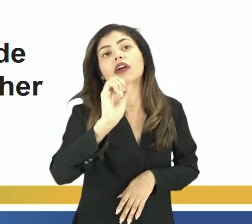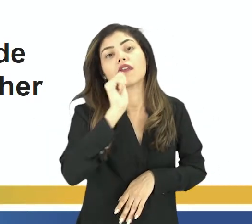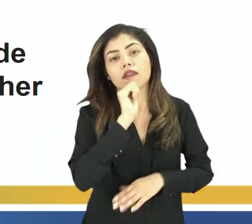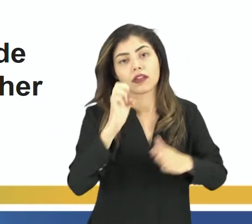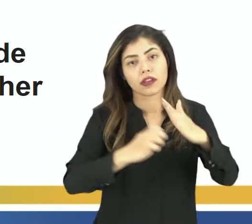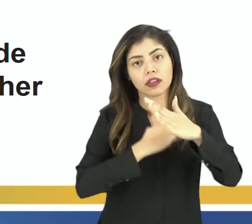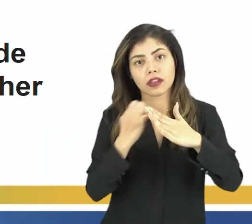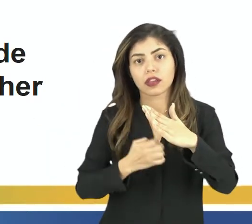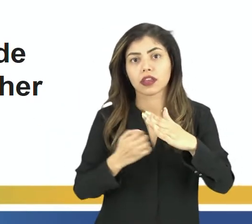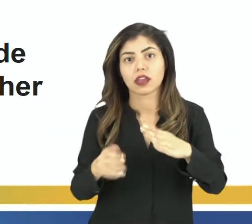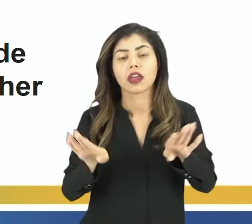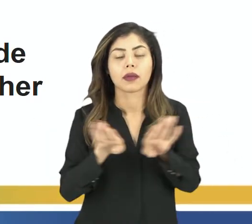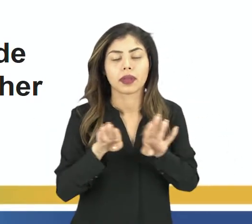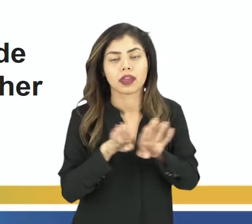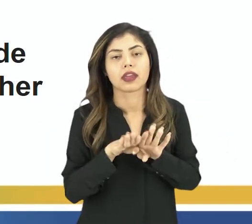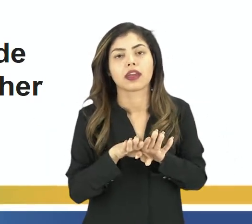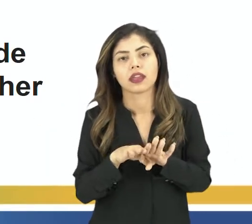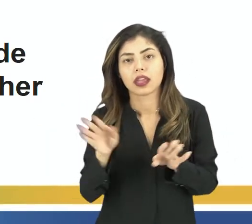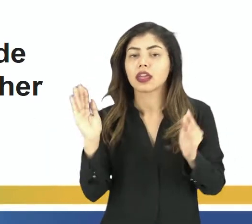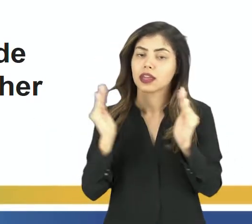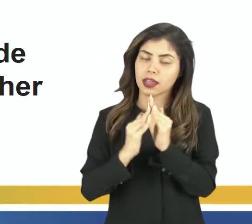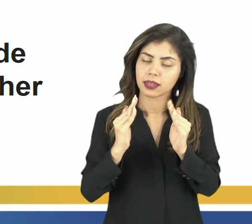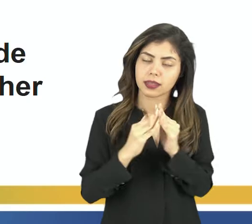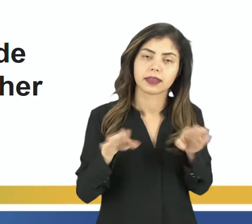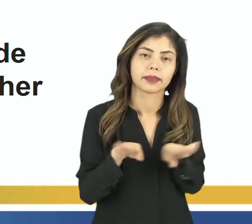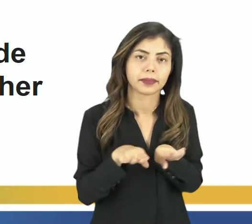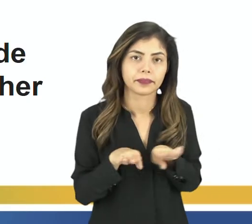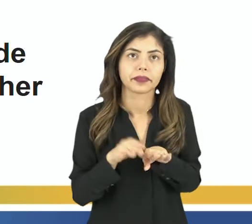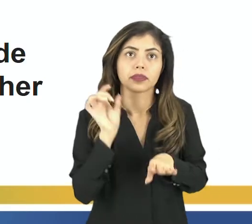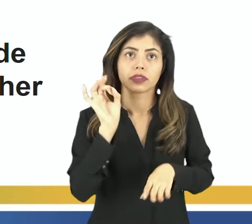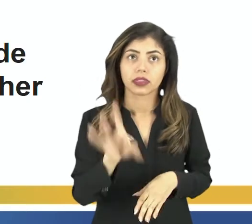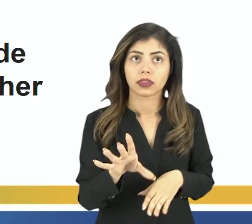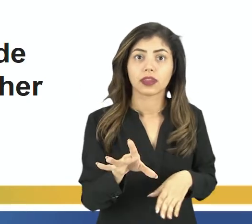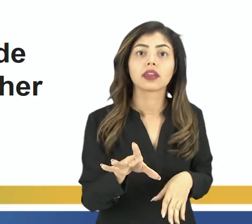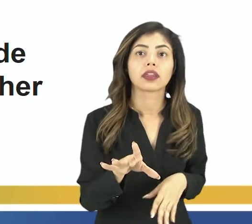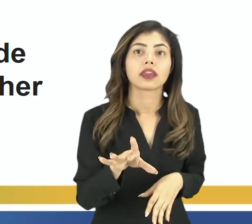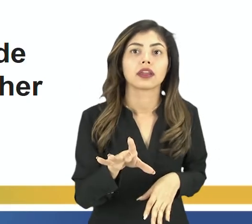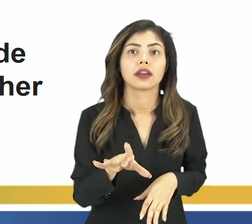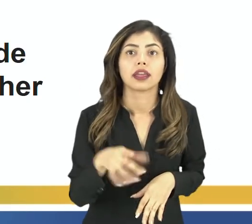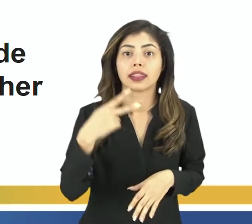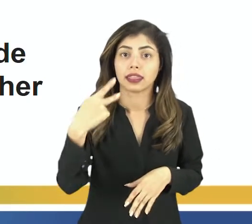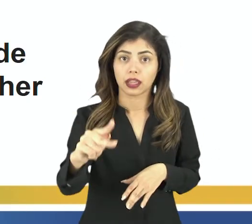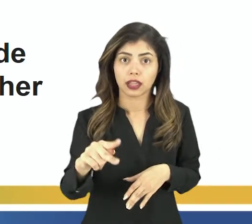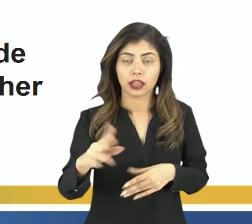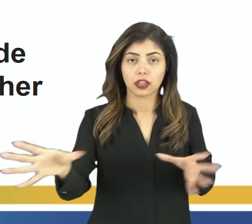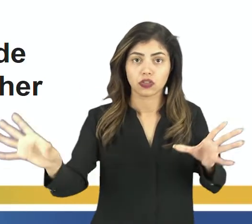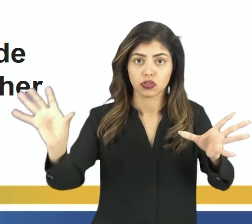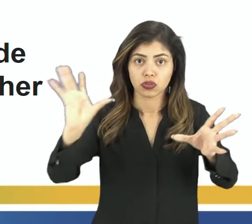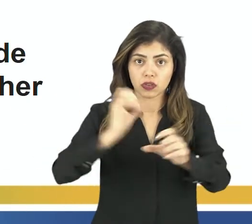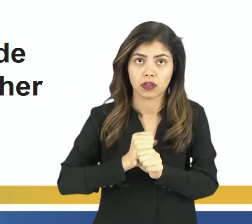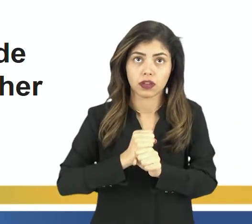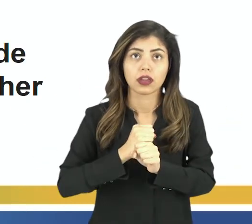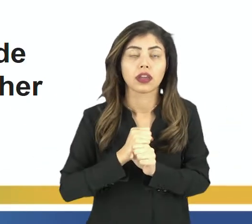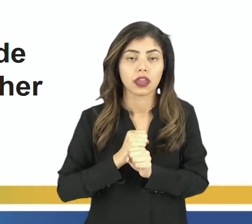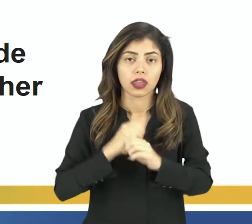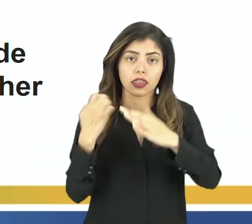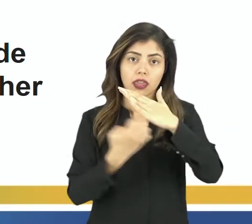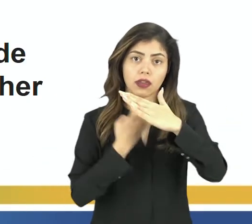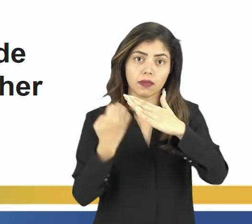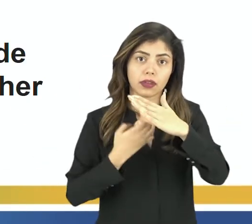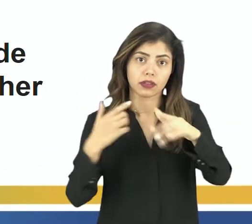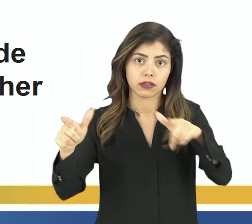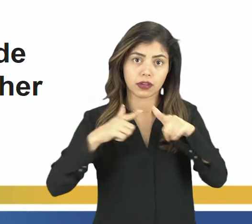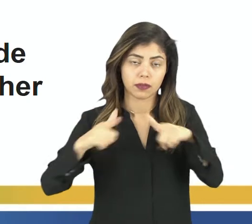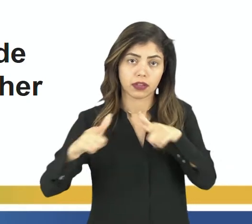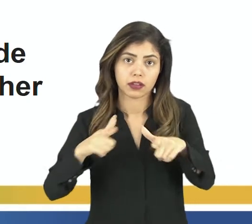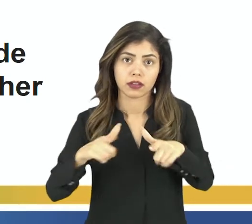empresa, ele vai ter uma jornada de trabalho em casa. Acontece é que a jornada dela, somado o trabalho da empresa com o